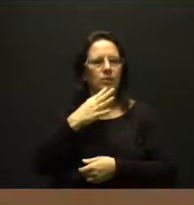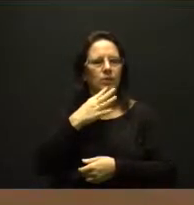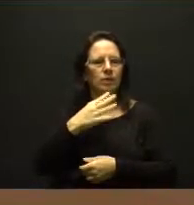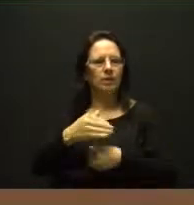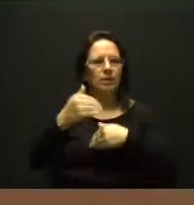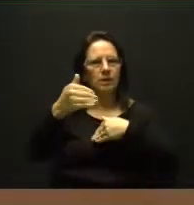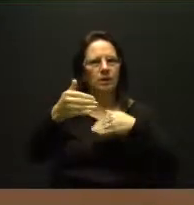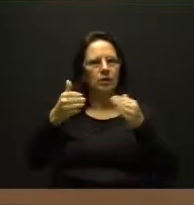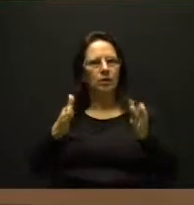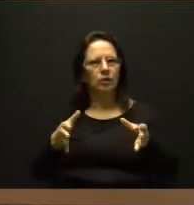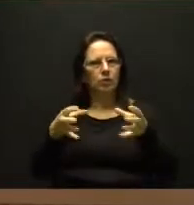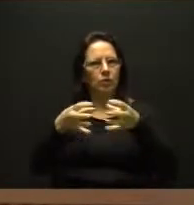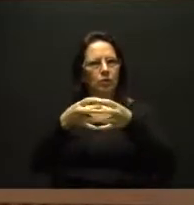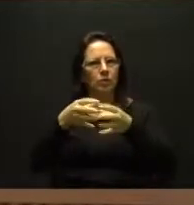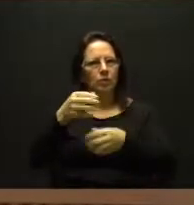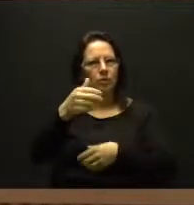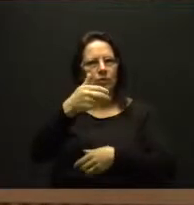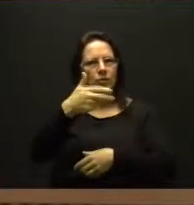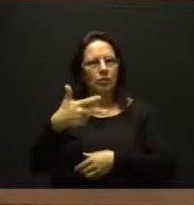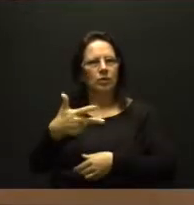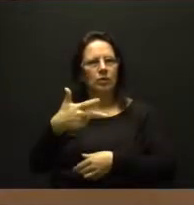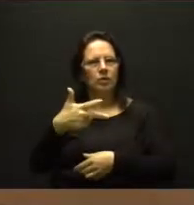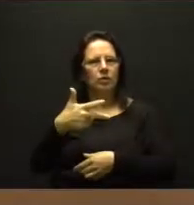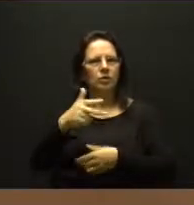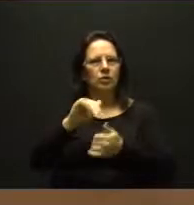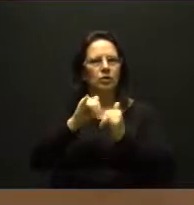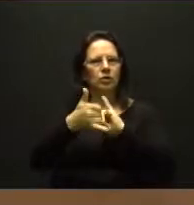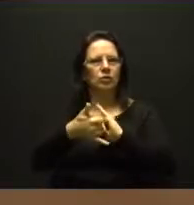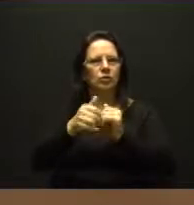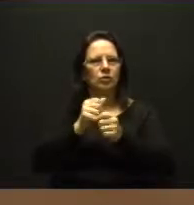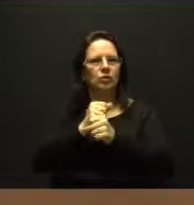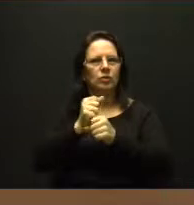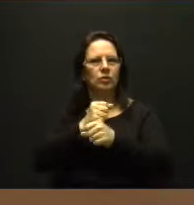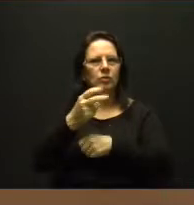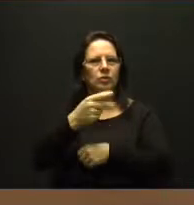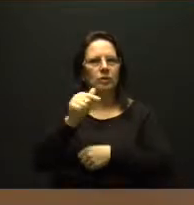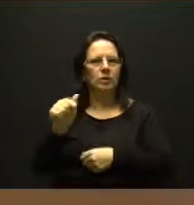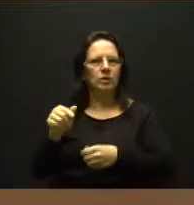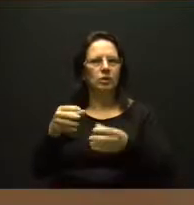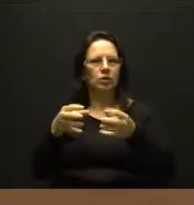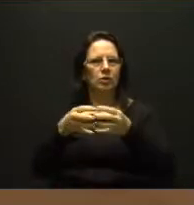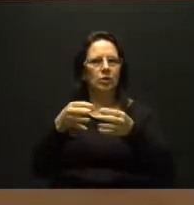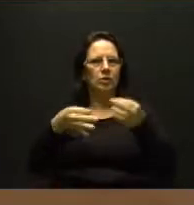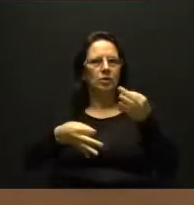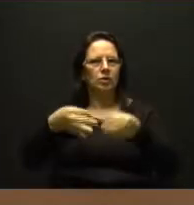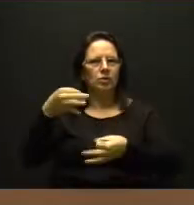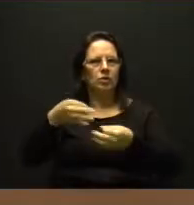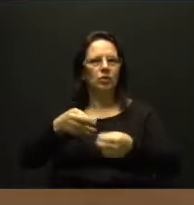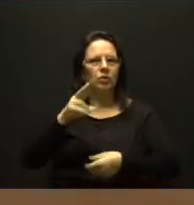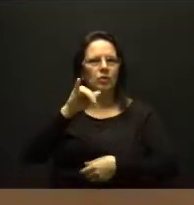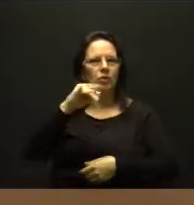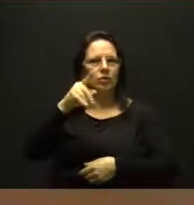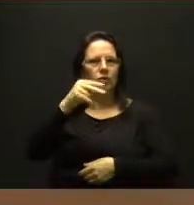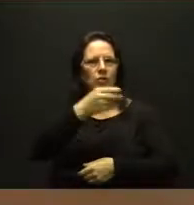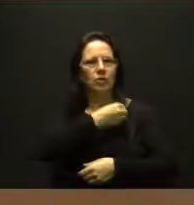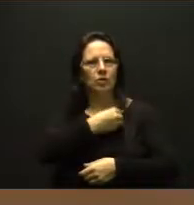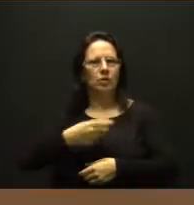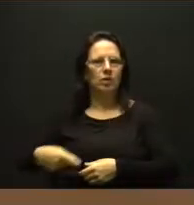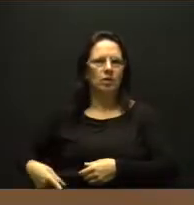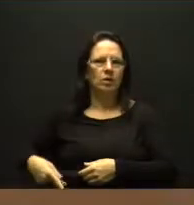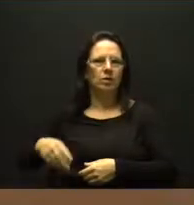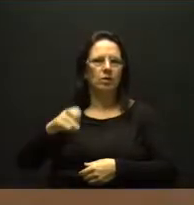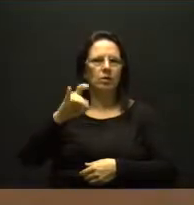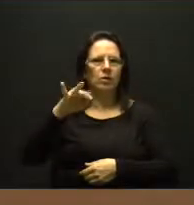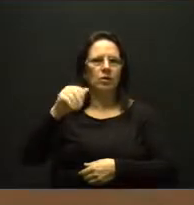sala das comissões 3 de junho de 2017 comissão de justiça e redação ricardo de oliveira presidente era